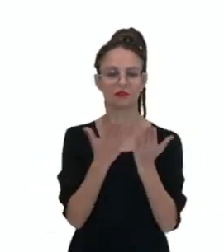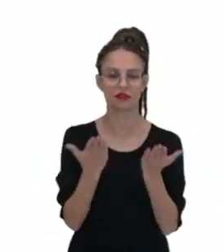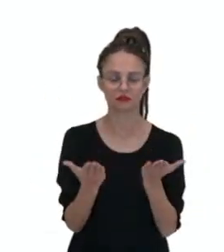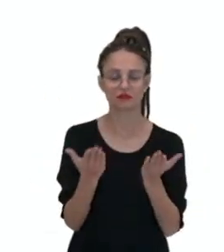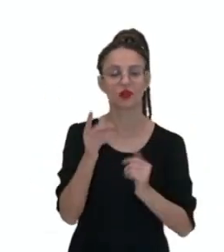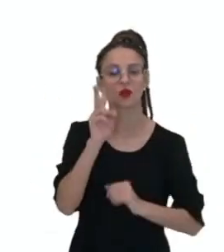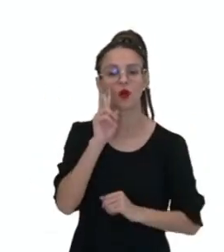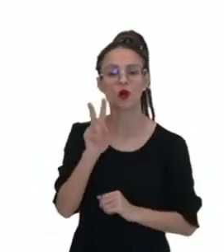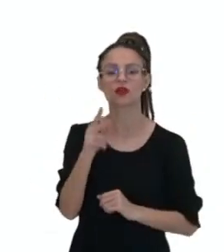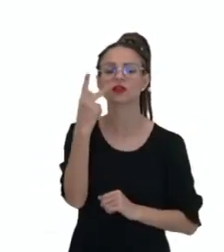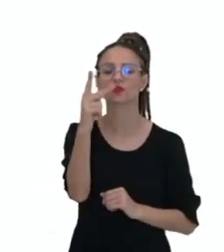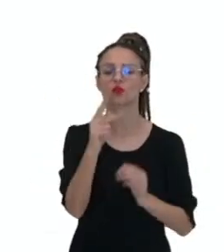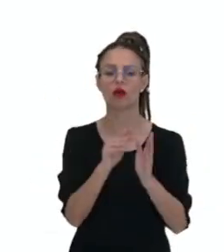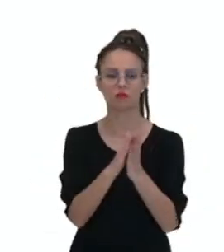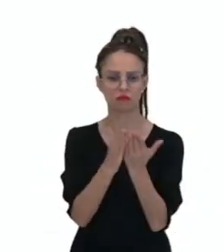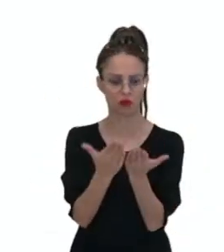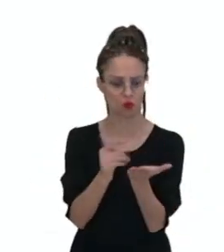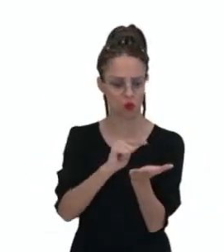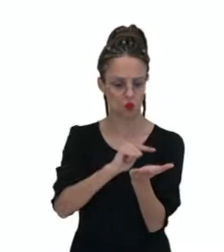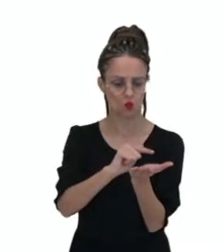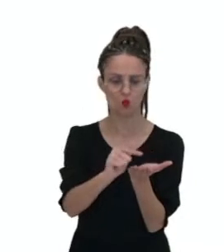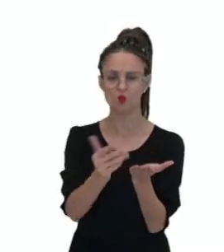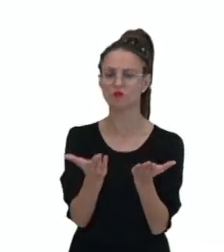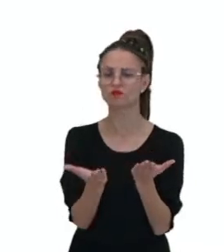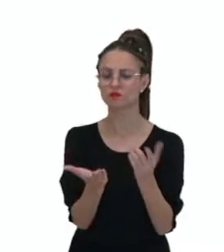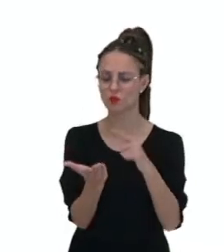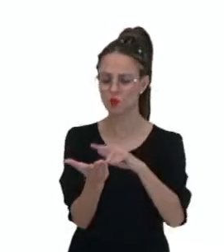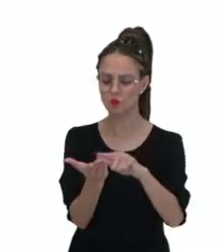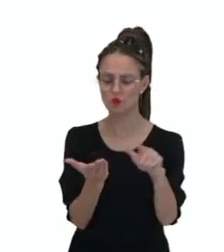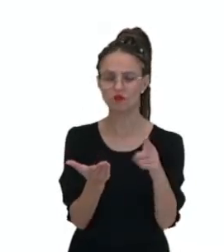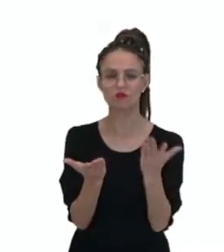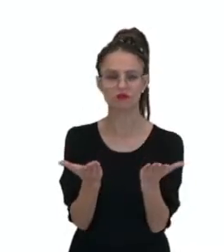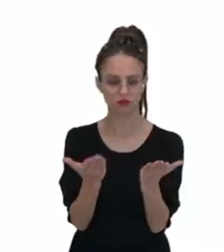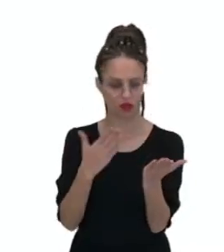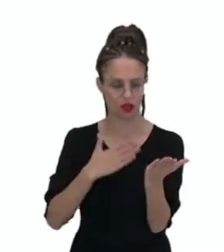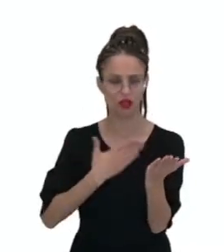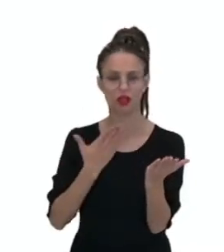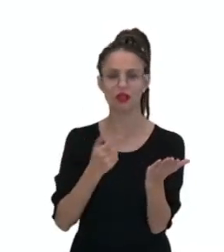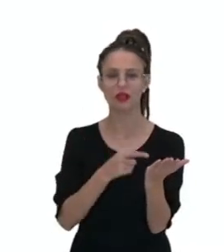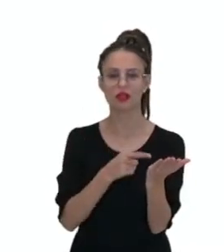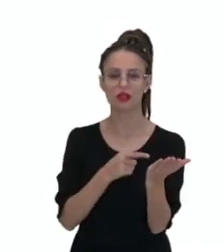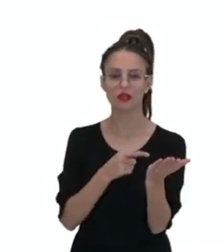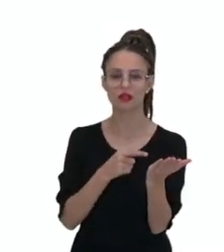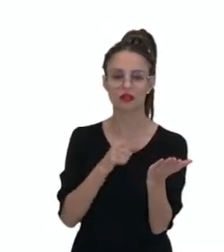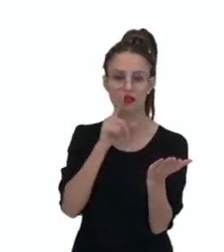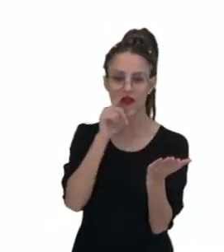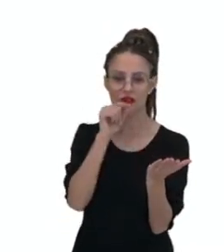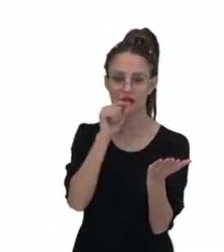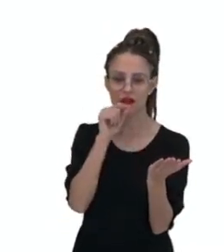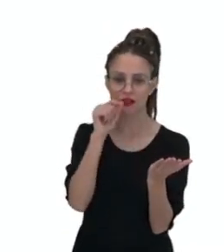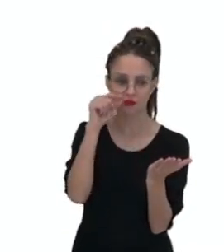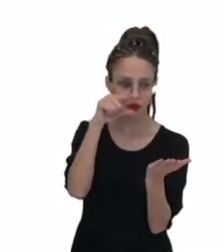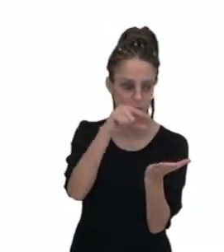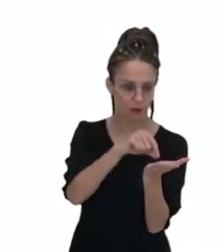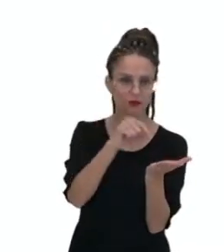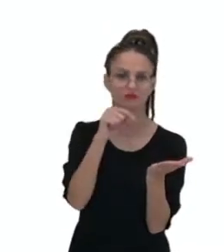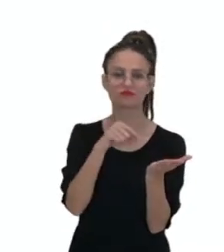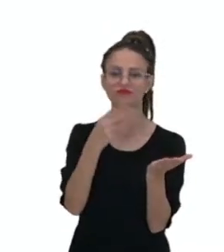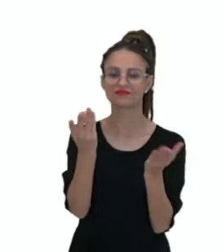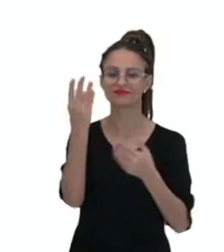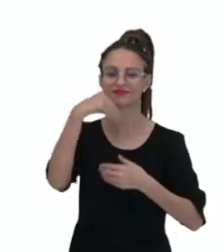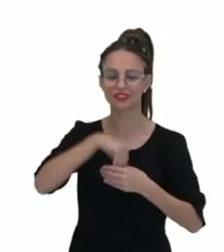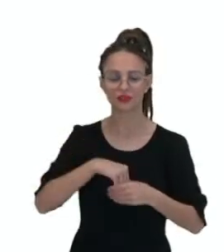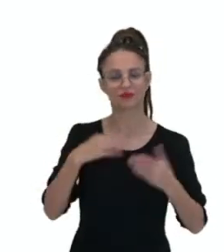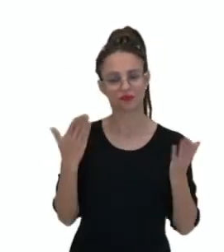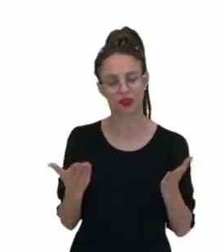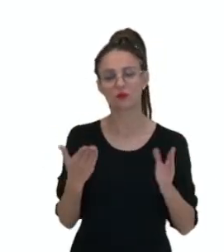então essas tuas mãos vazias, no maravilhoso espanto de saberes que o alimento deles já estava em ti. Então está implícita